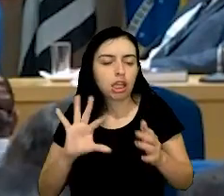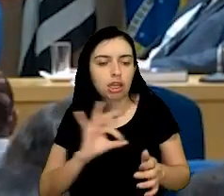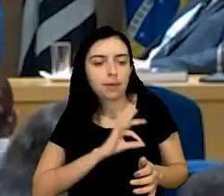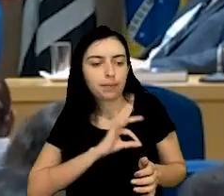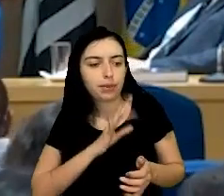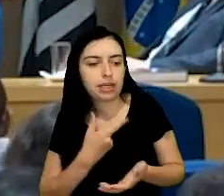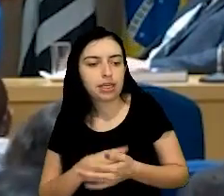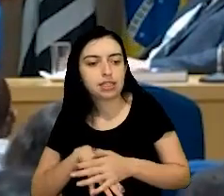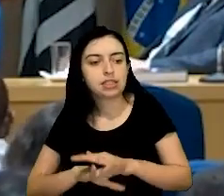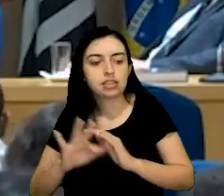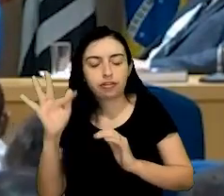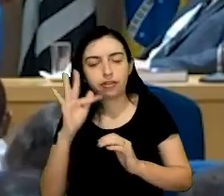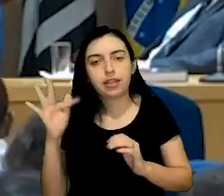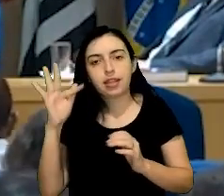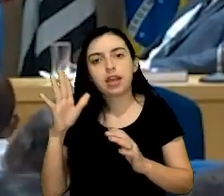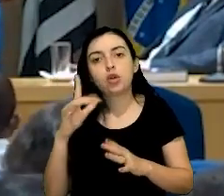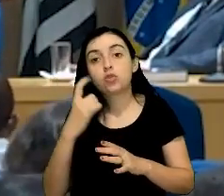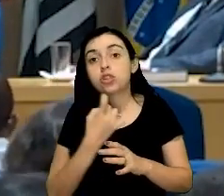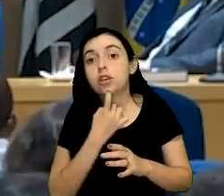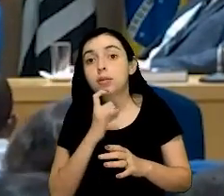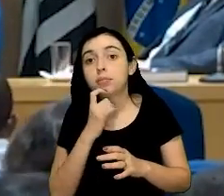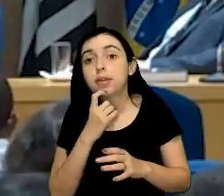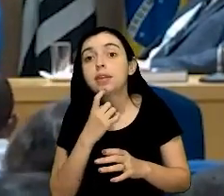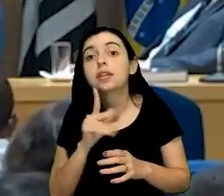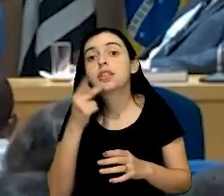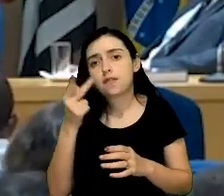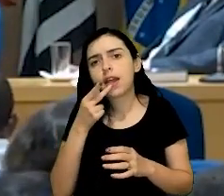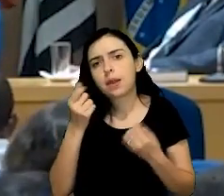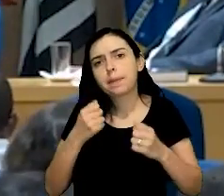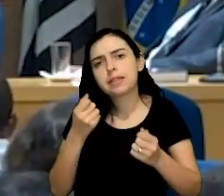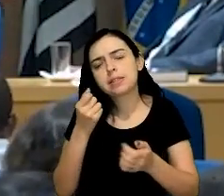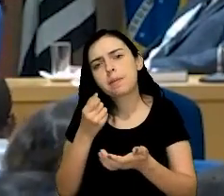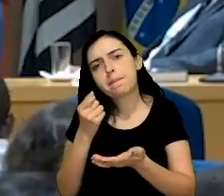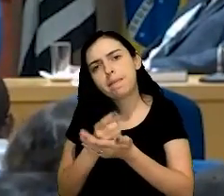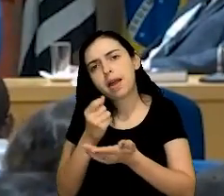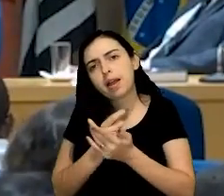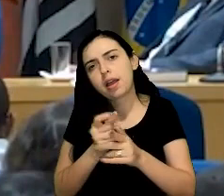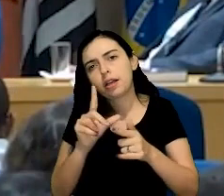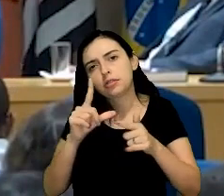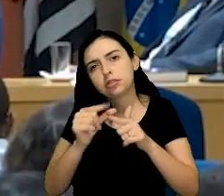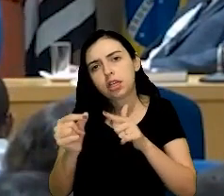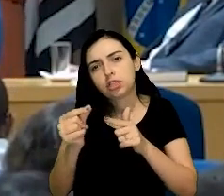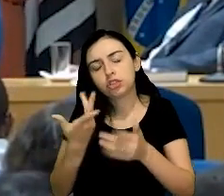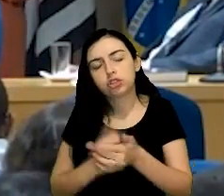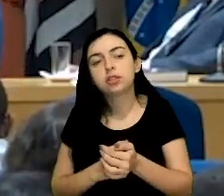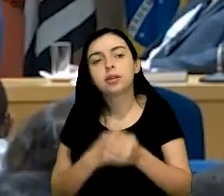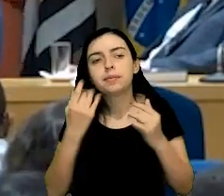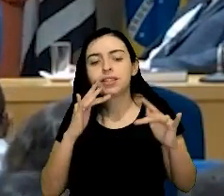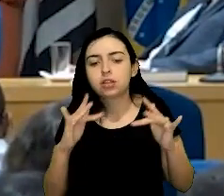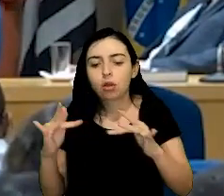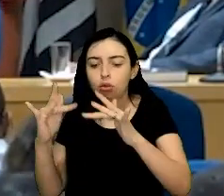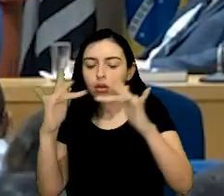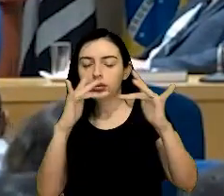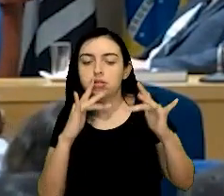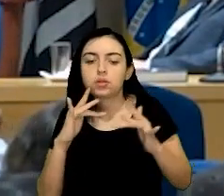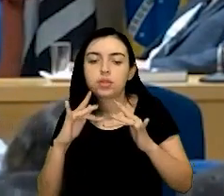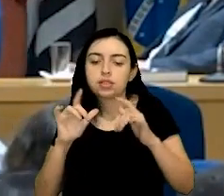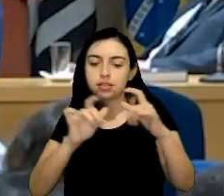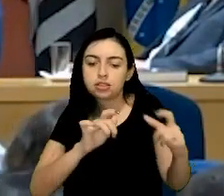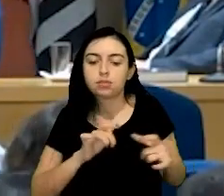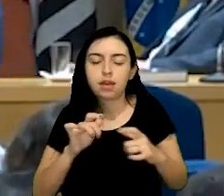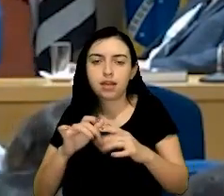taxa. Então, sabe quando não está precisando ter conexões entre as instâncias, né,